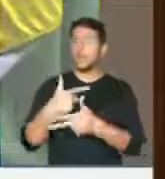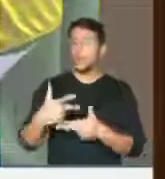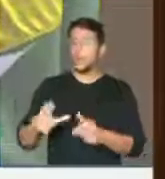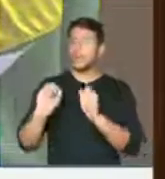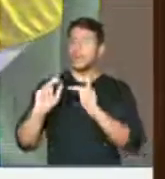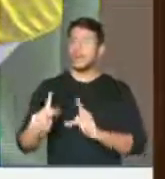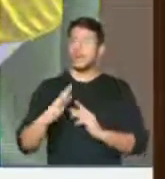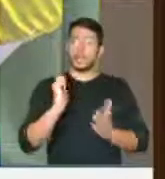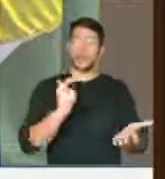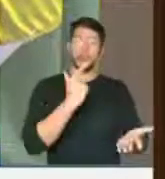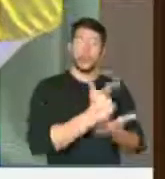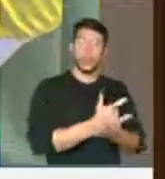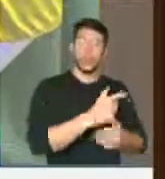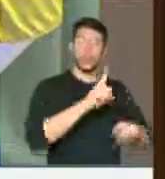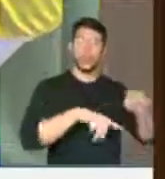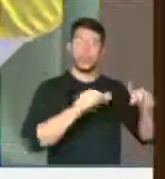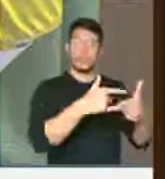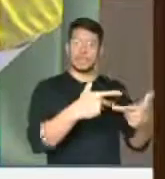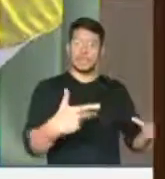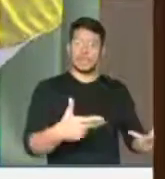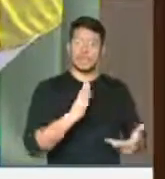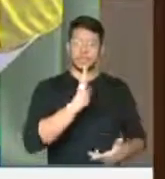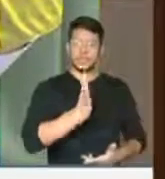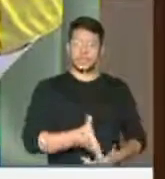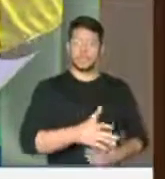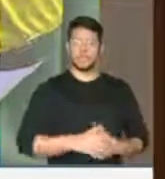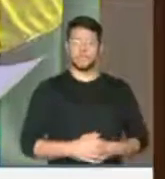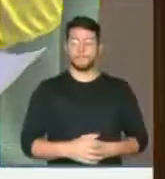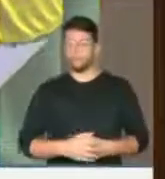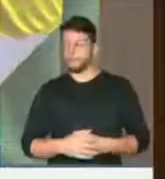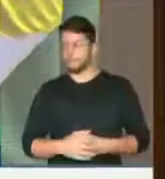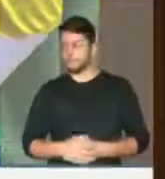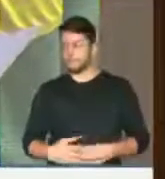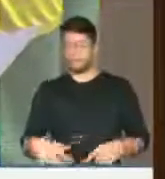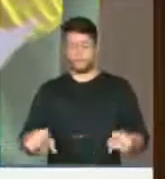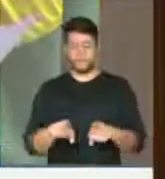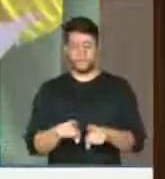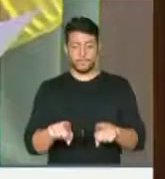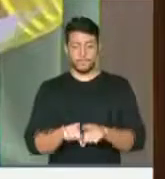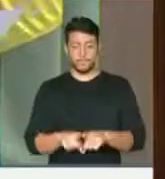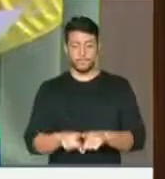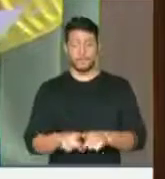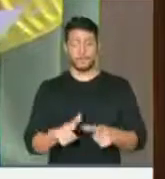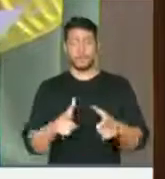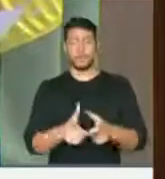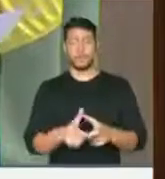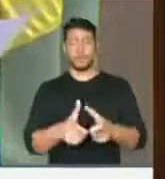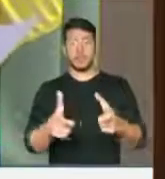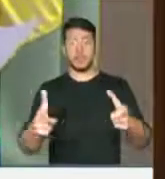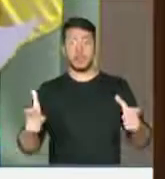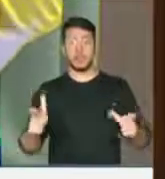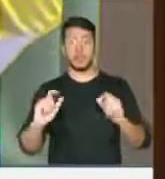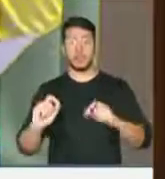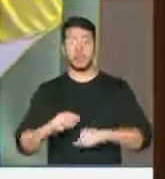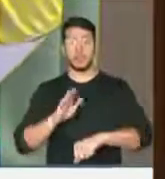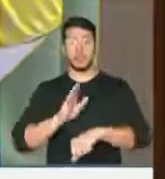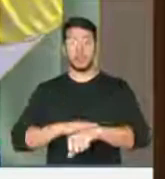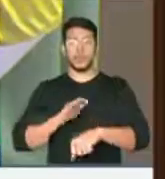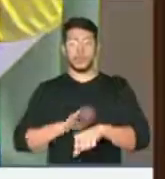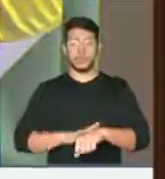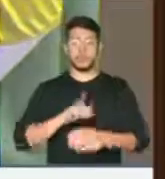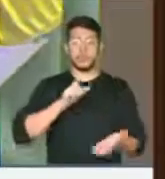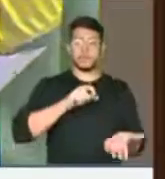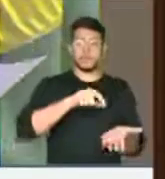e colocaram esses insumos na terra. E também ampliação do prazo de plantio da soja,